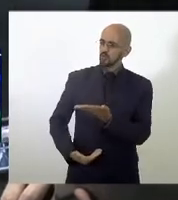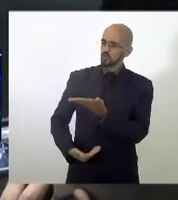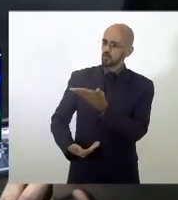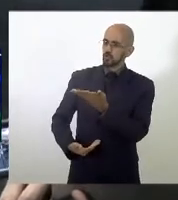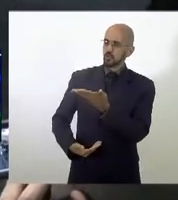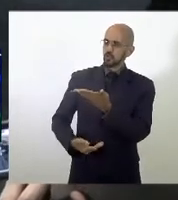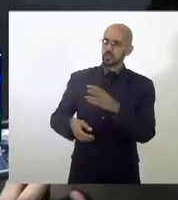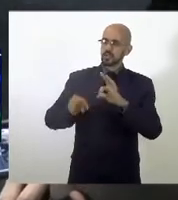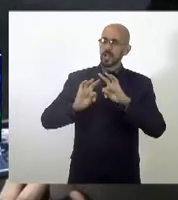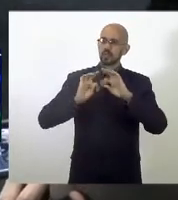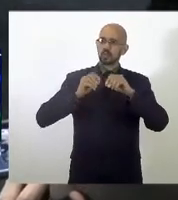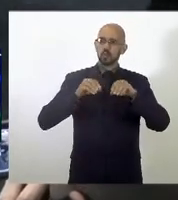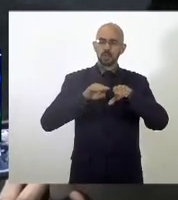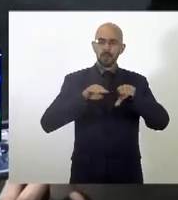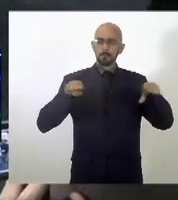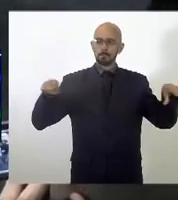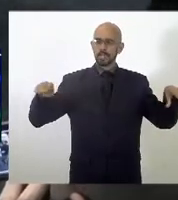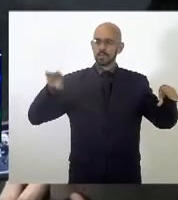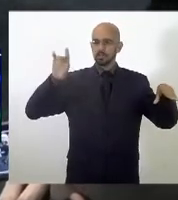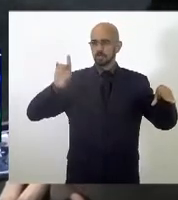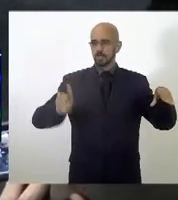e toda a mesa diretora